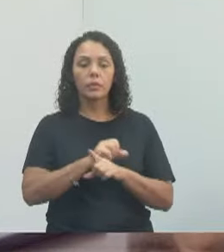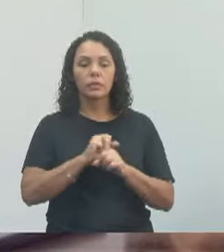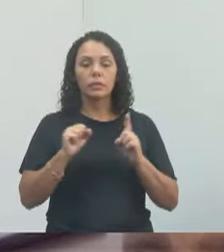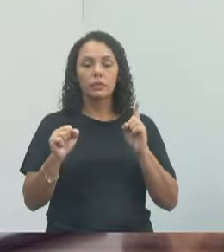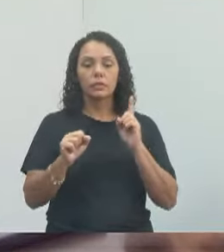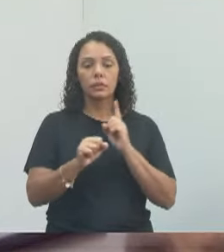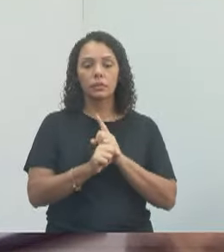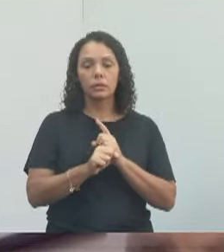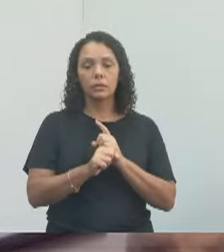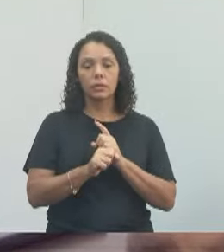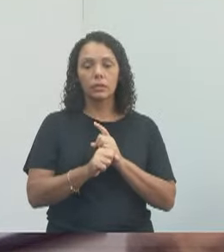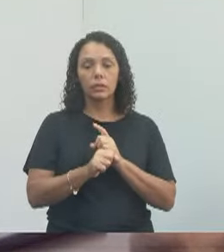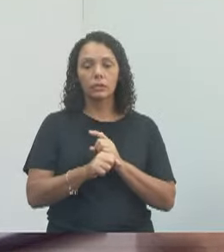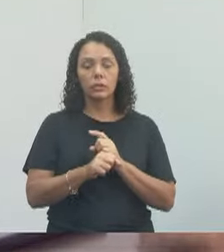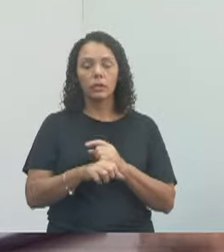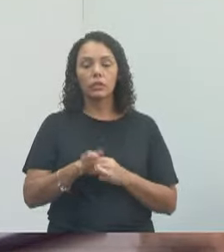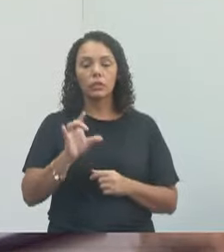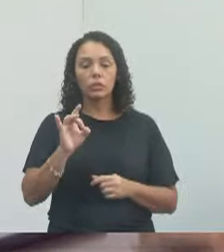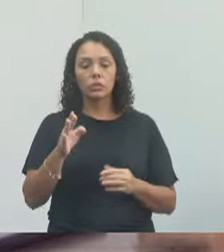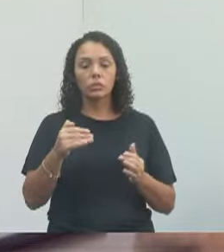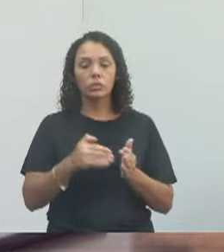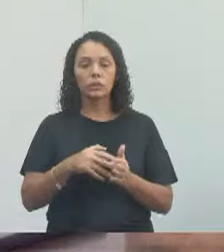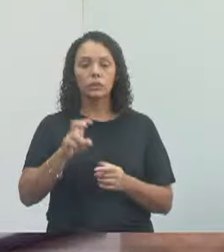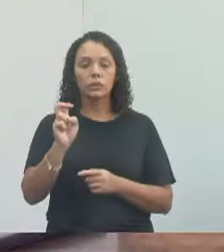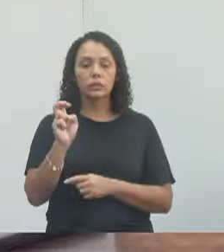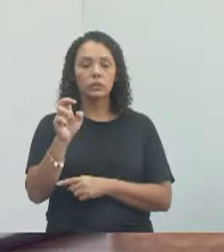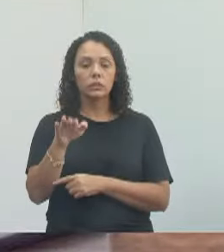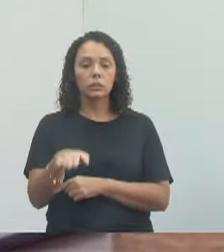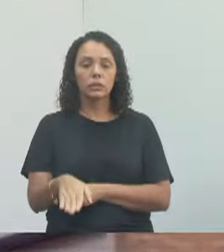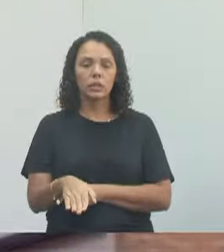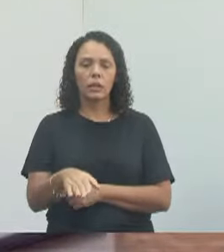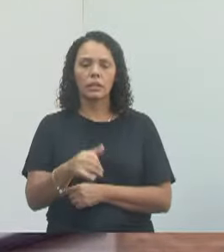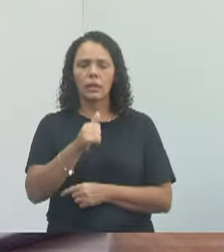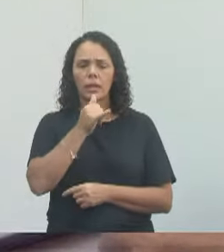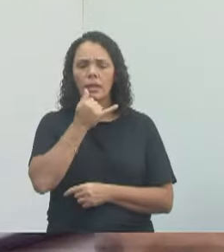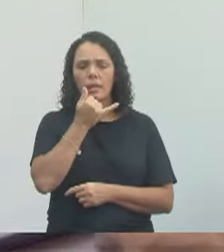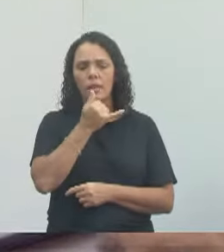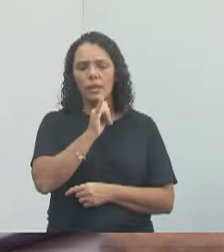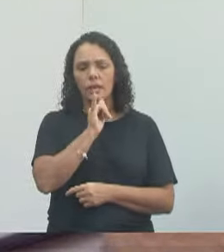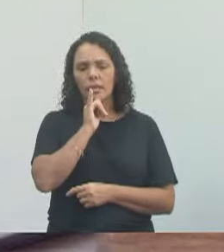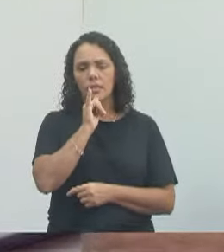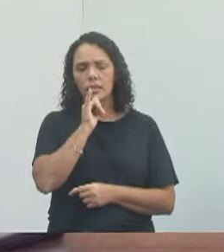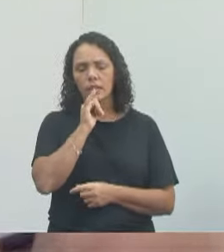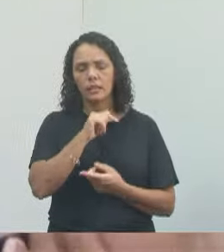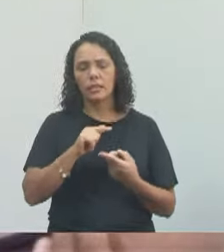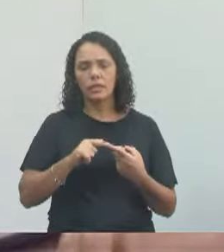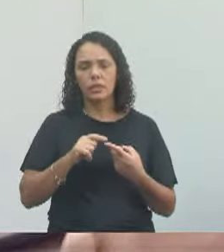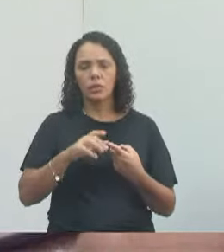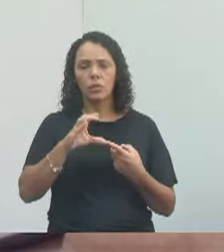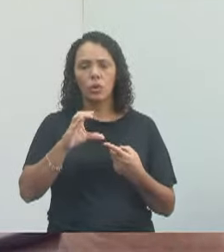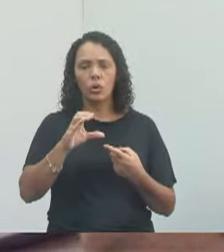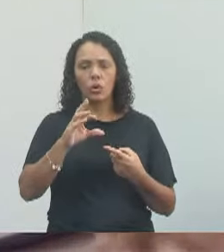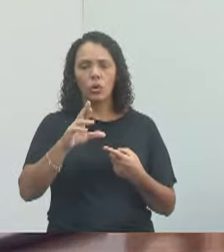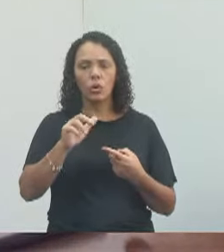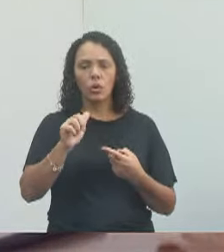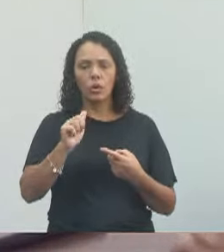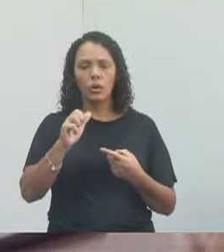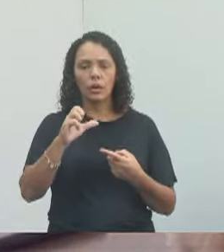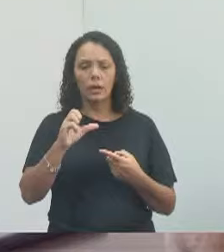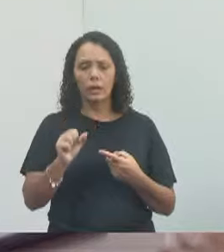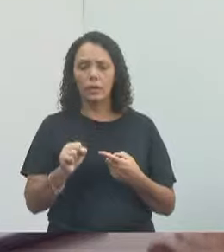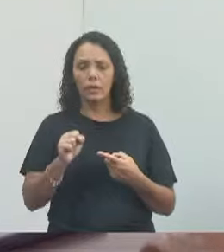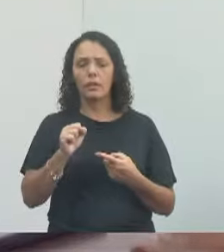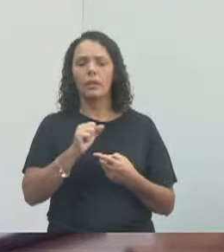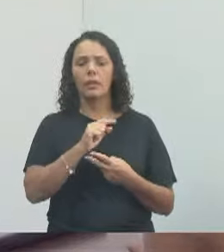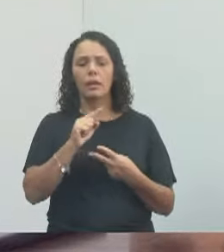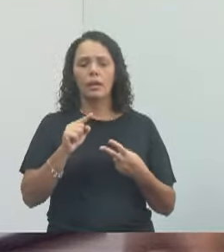funcionam a partir das 5 horas da tarde o Cras eh serviços de assistência social para as 5:00